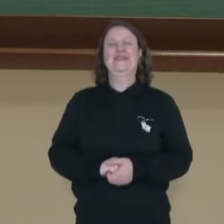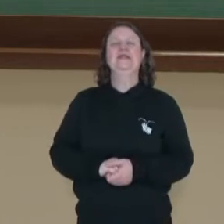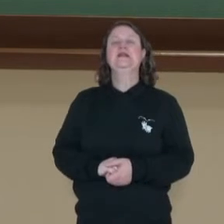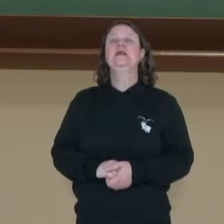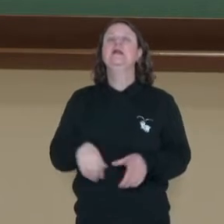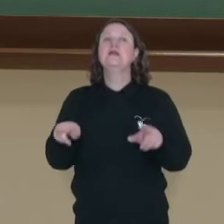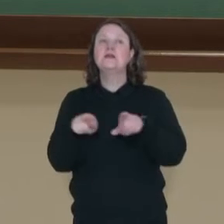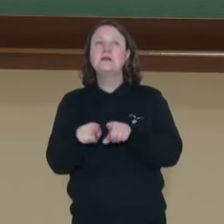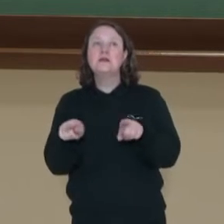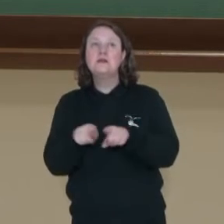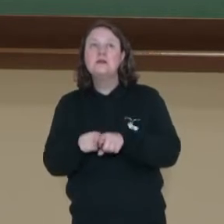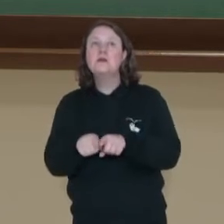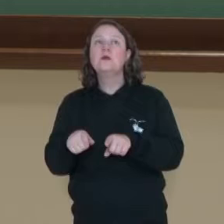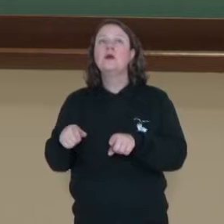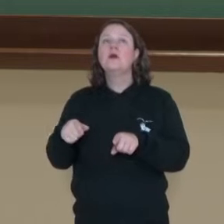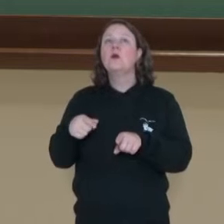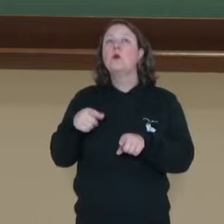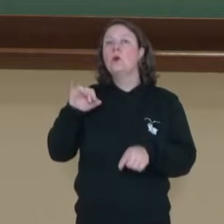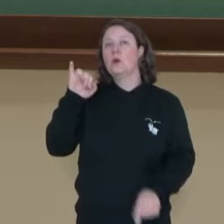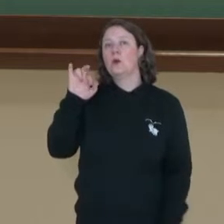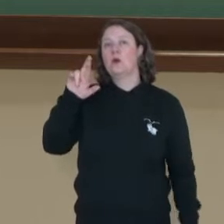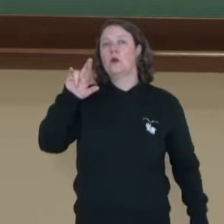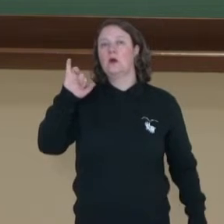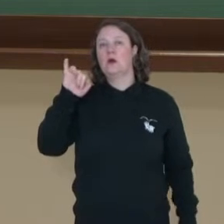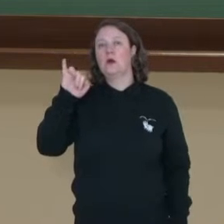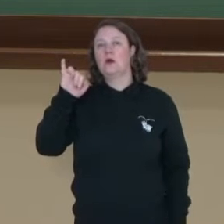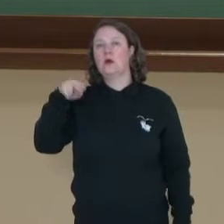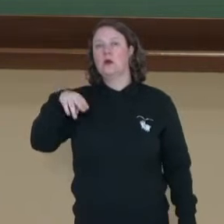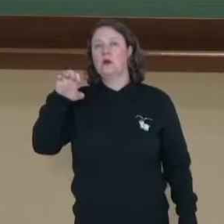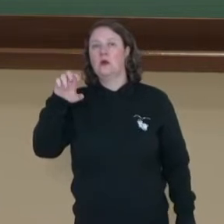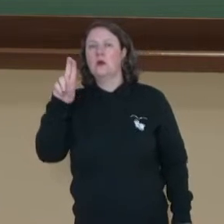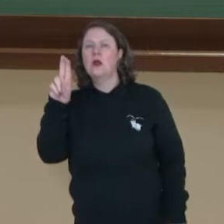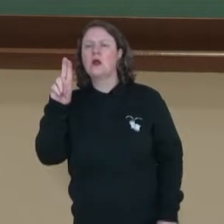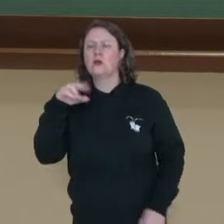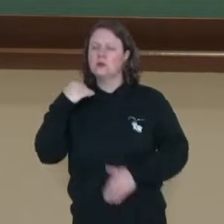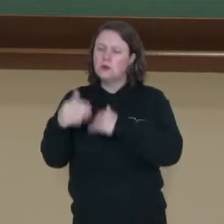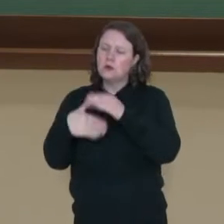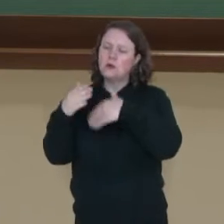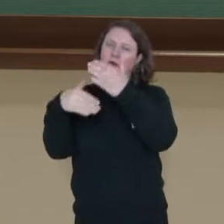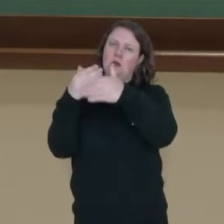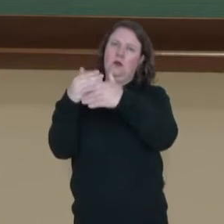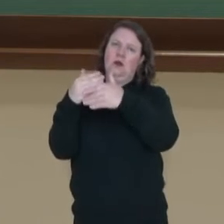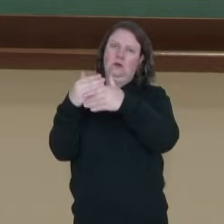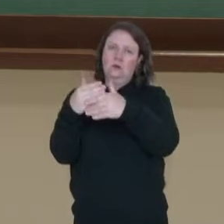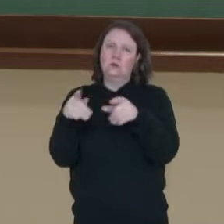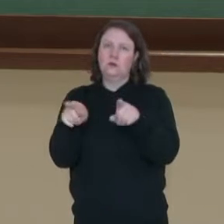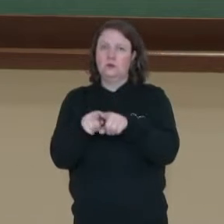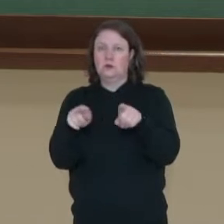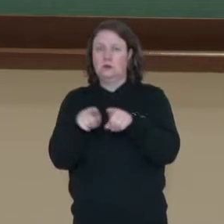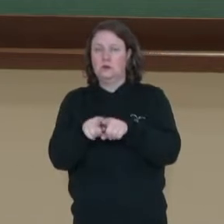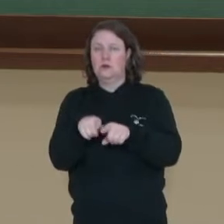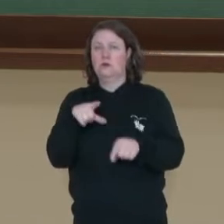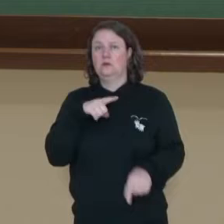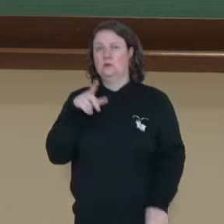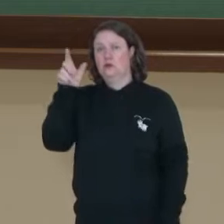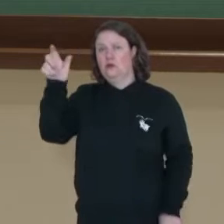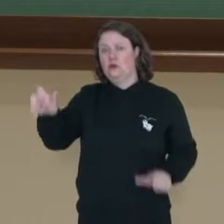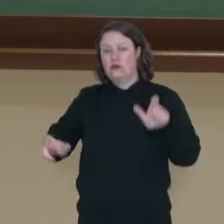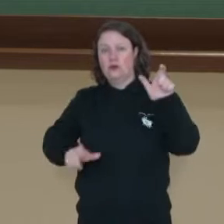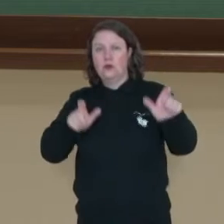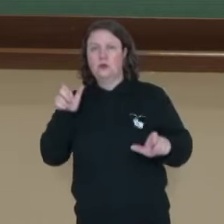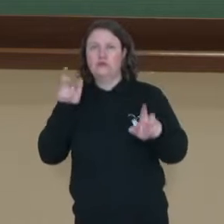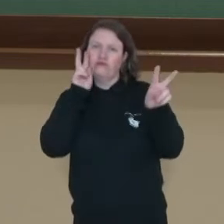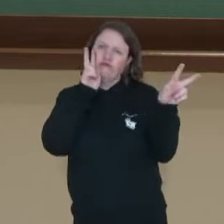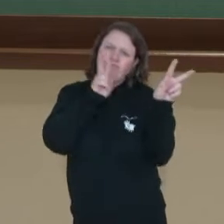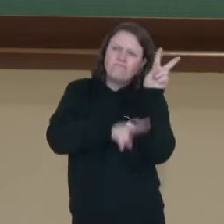de Souza, nesse processo de modernização, né? O Barão de Mauá, que era uma figura aqui, né,